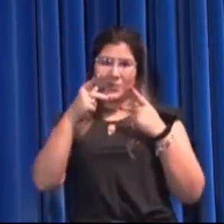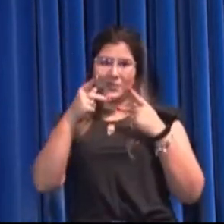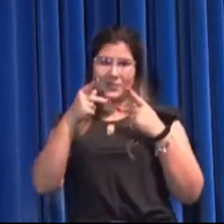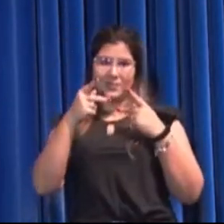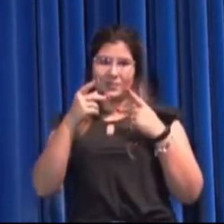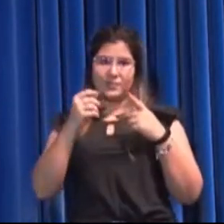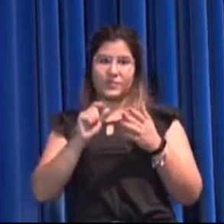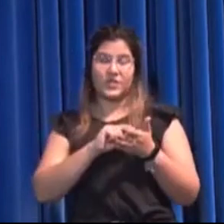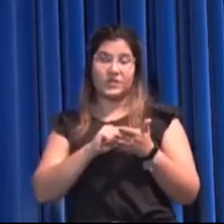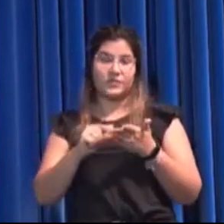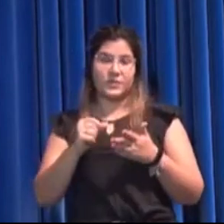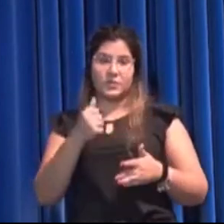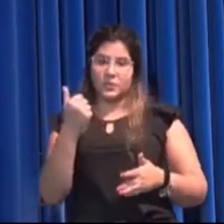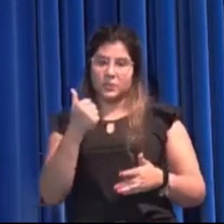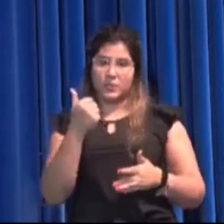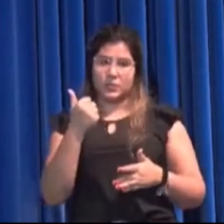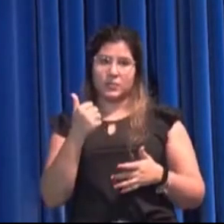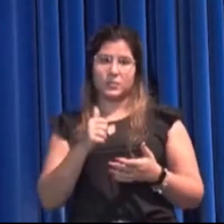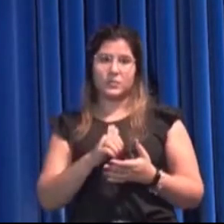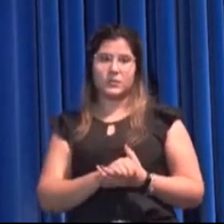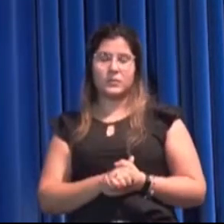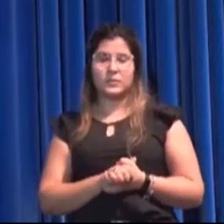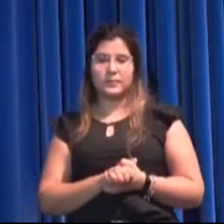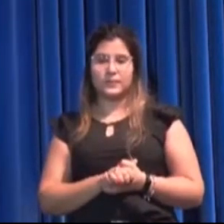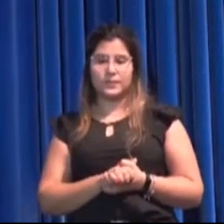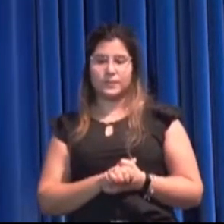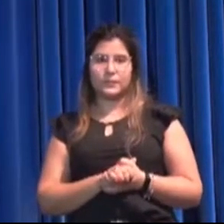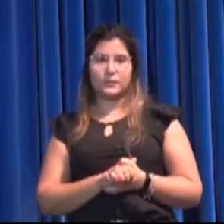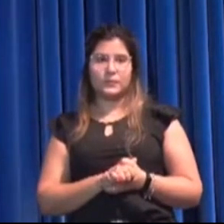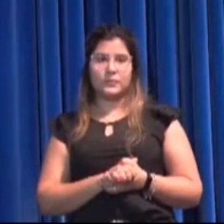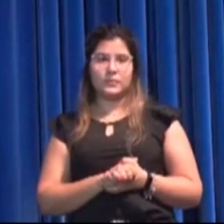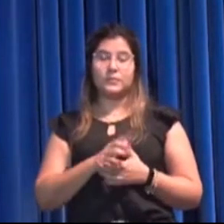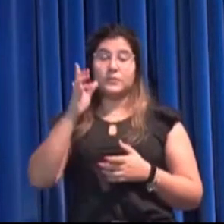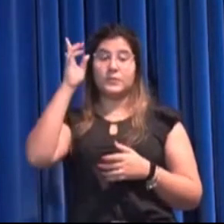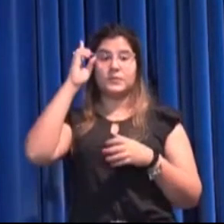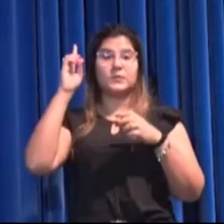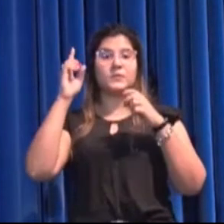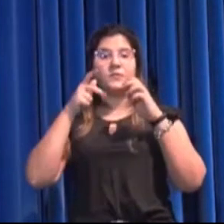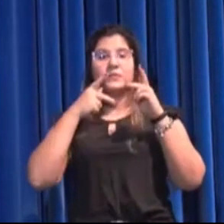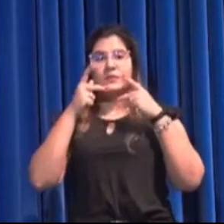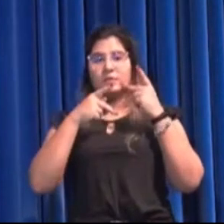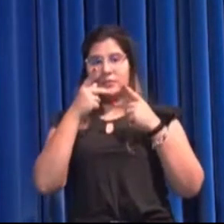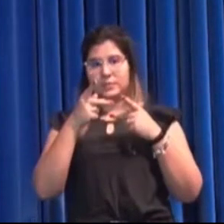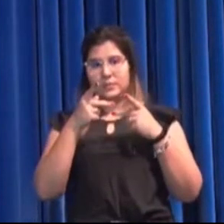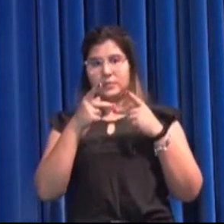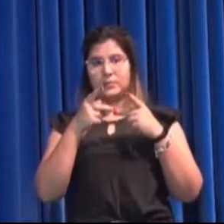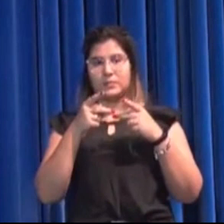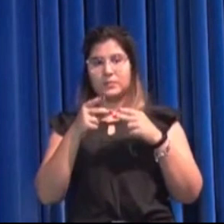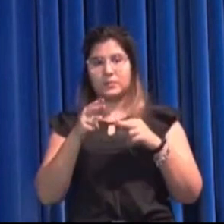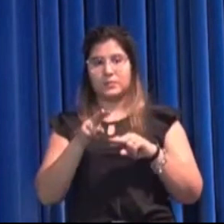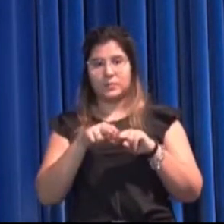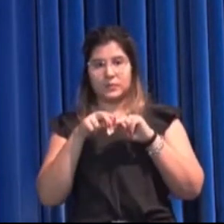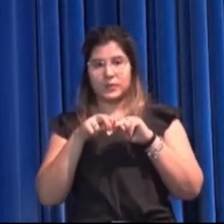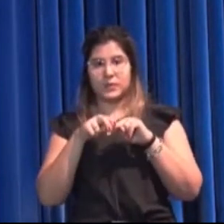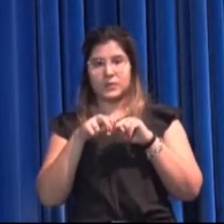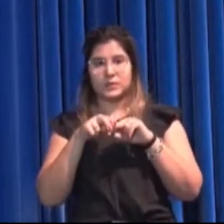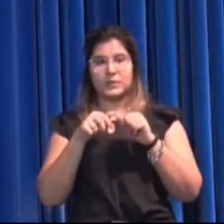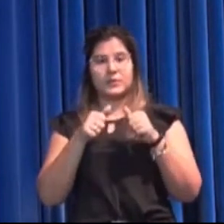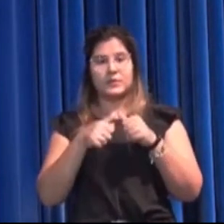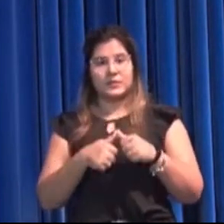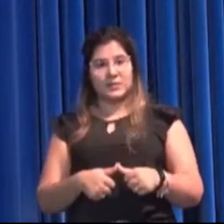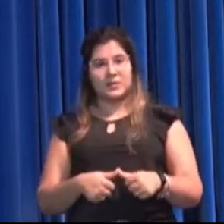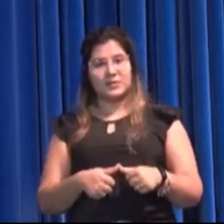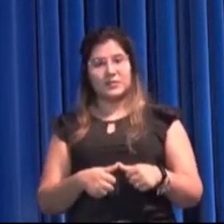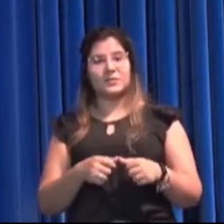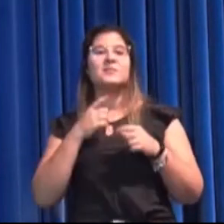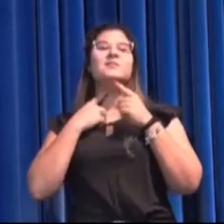no verso 11, minha irmã pode ler. Disse Deus a Salomão: porquanto foi este o